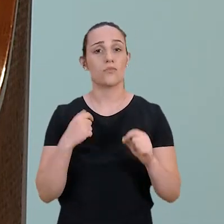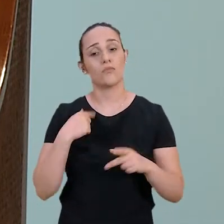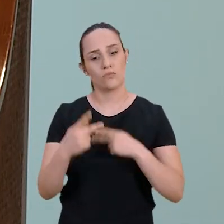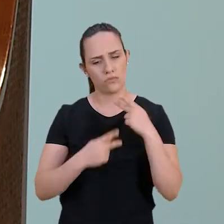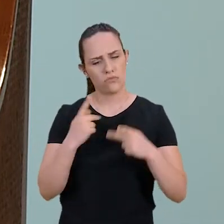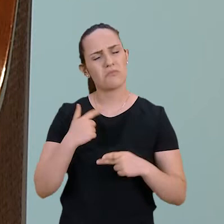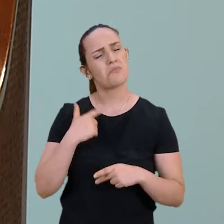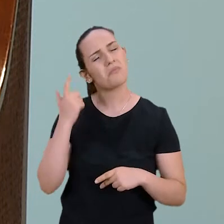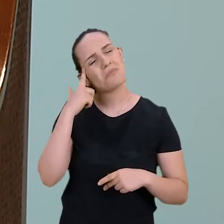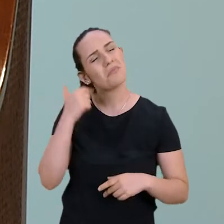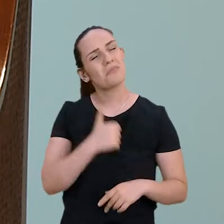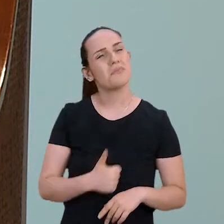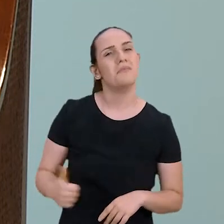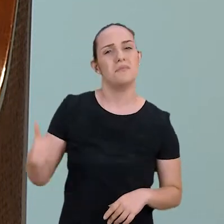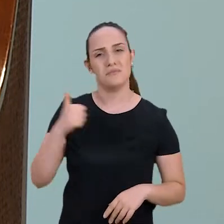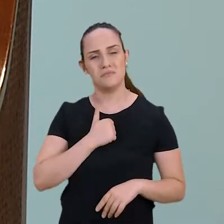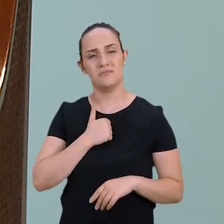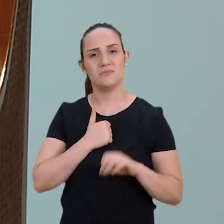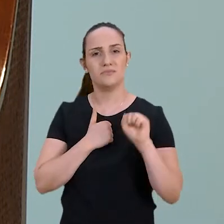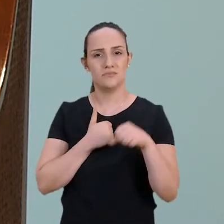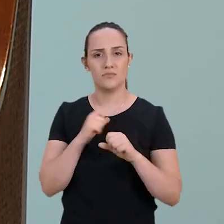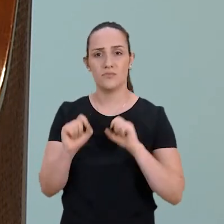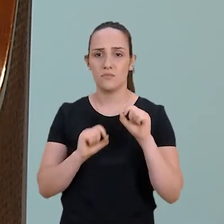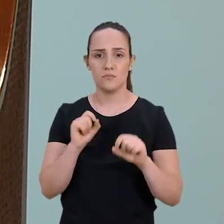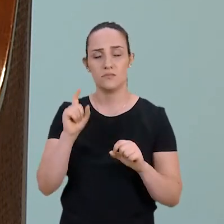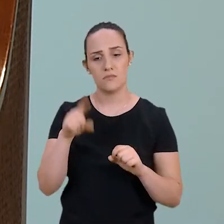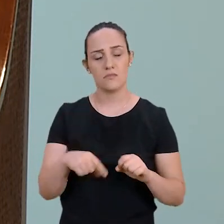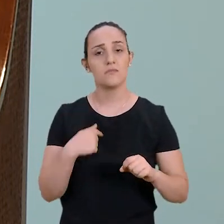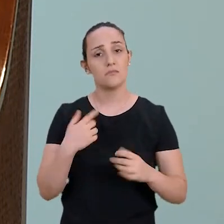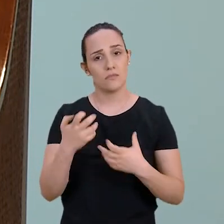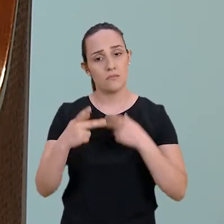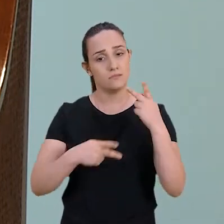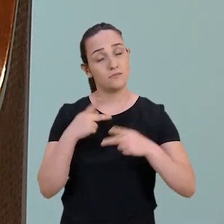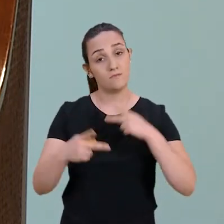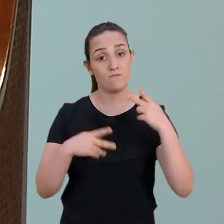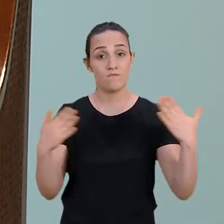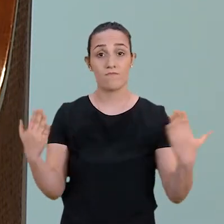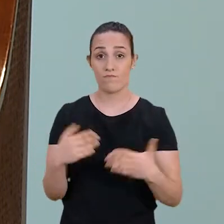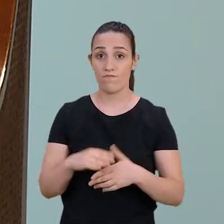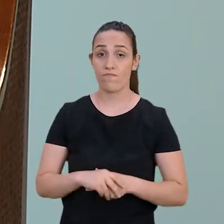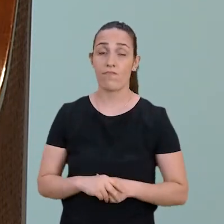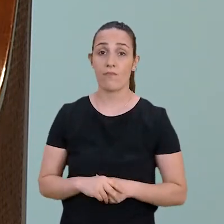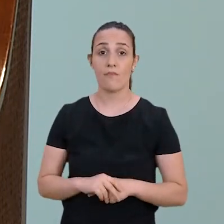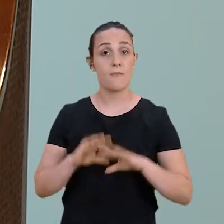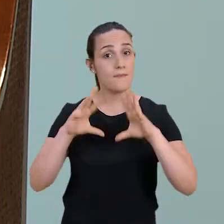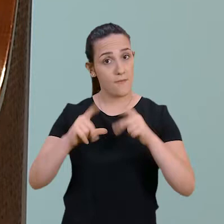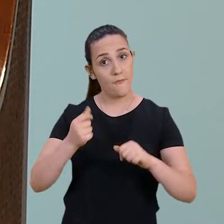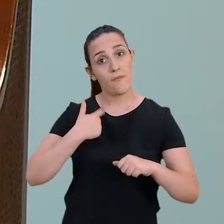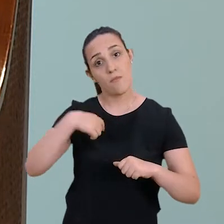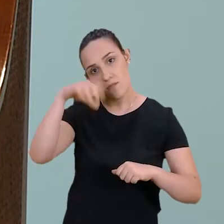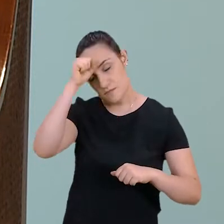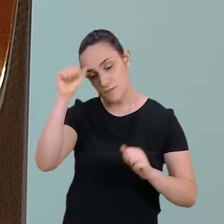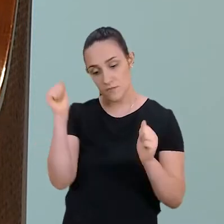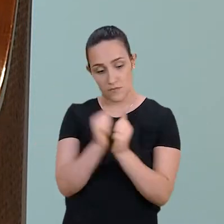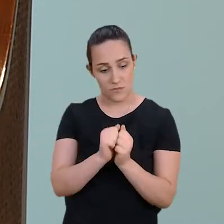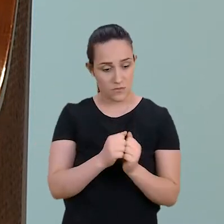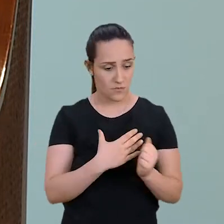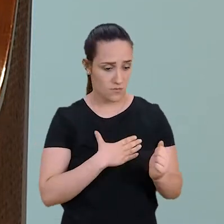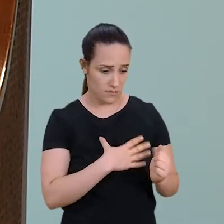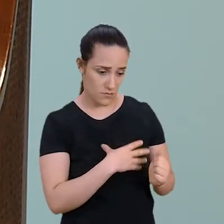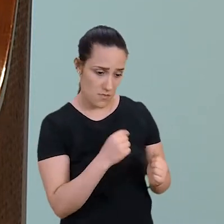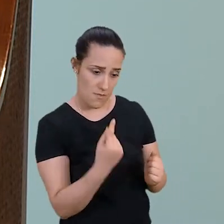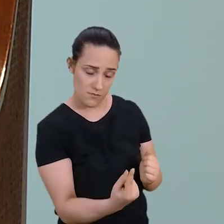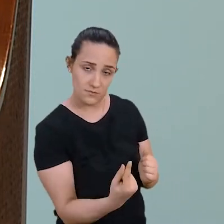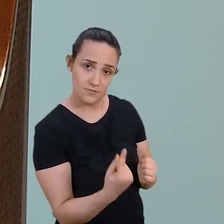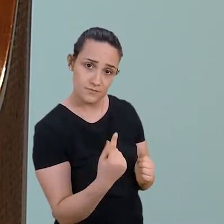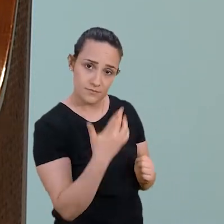pessoa otimista, eu sempre olho para o lado bom das coisas e o que eu posso dar como depoimento é que o que eu aprendi com meu filho nesses anos todos,